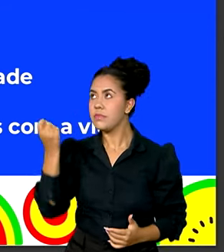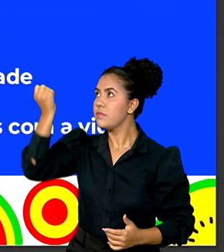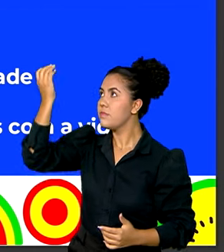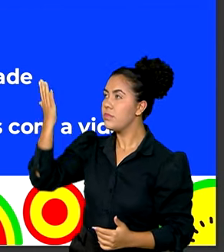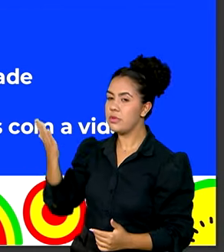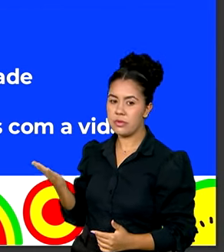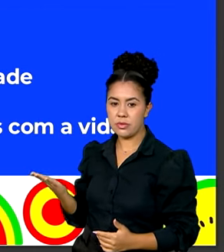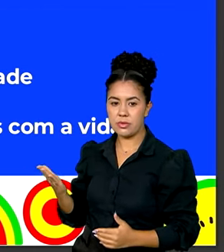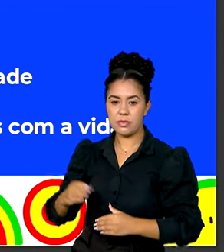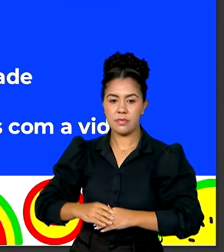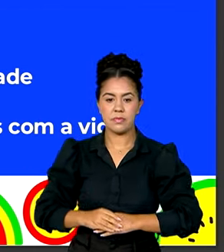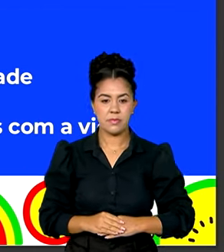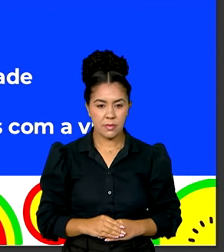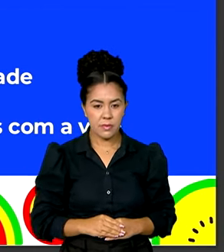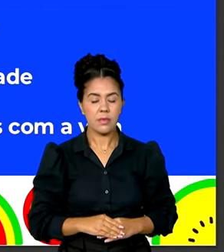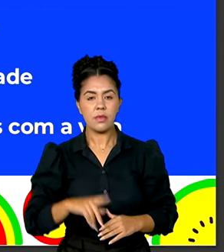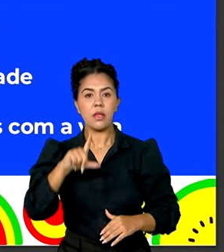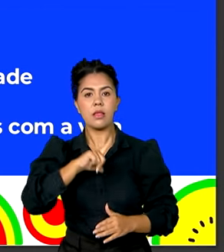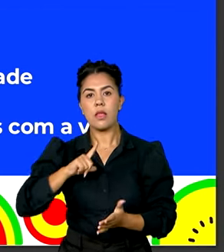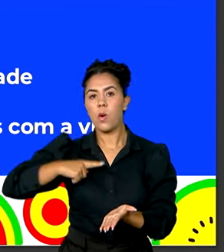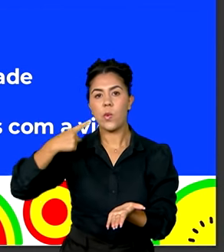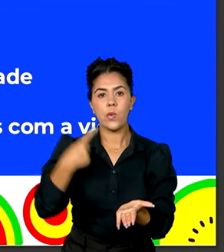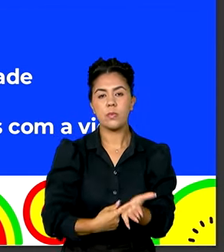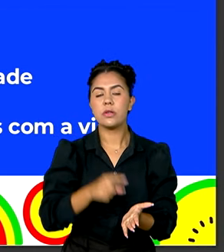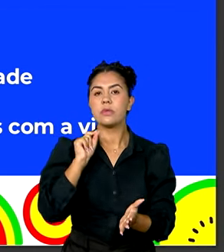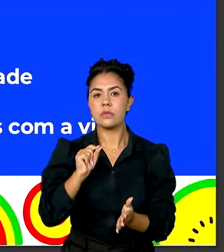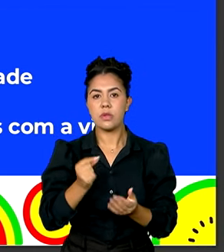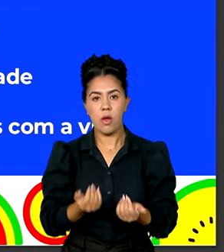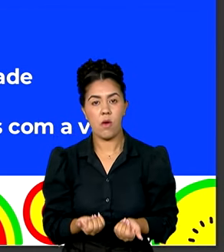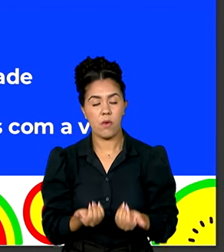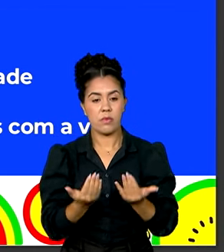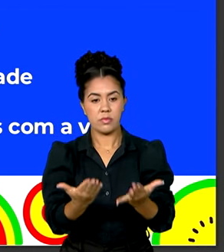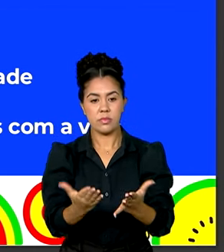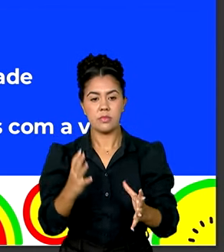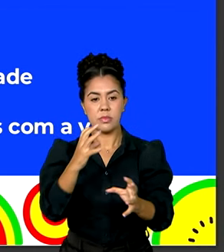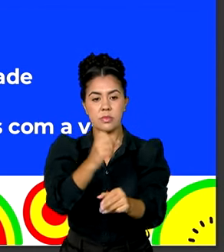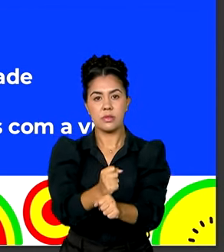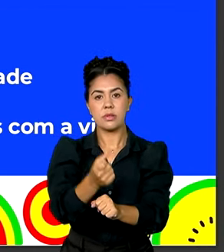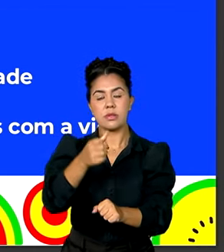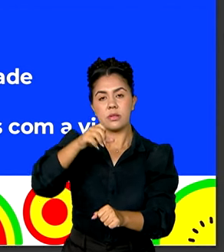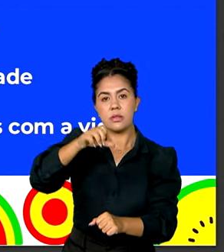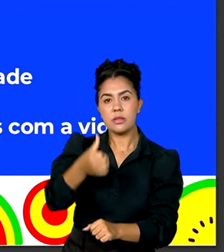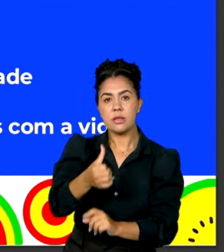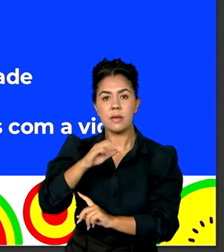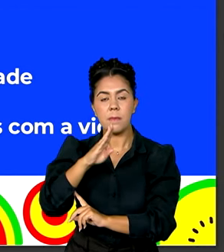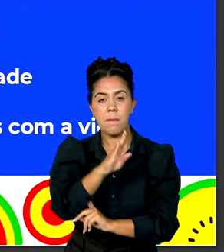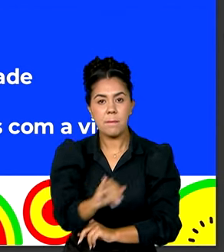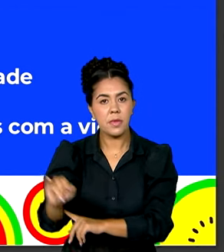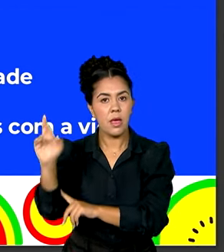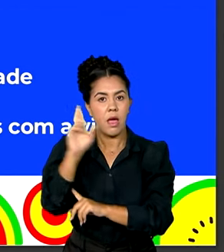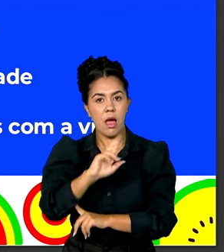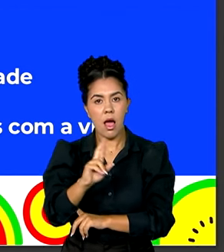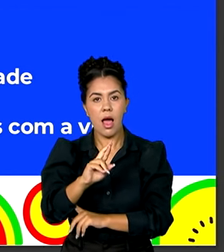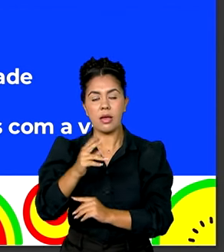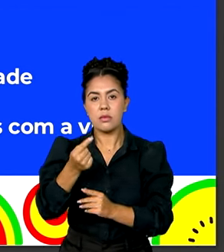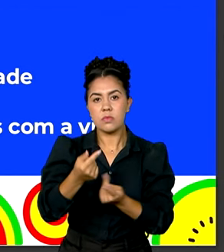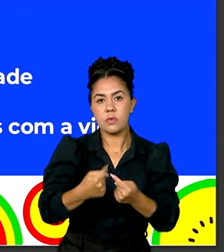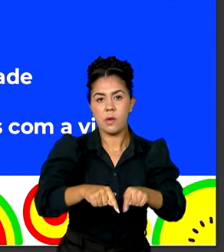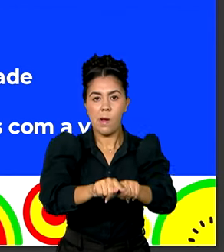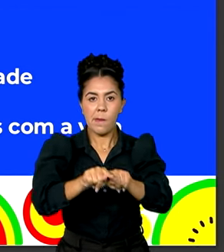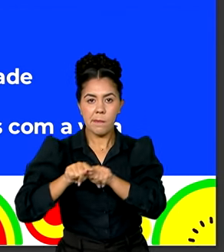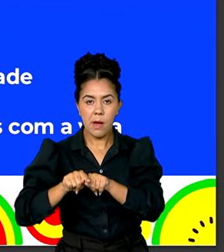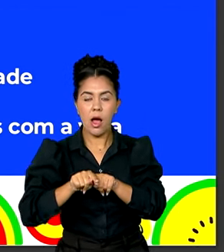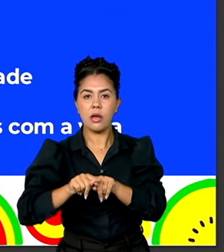como compromisso destinar 6 bilhões em linha do PRONAF para produção orgânica e